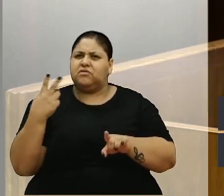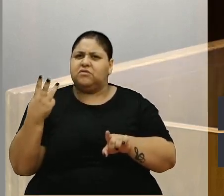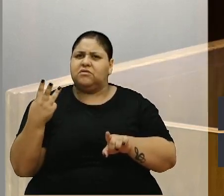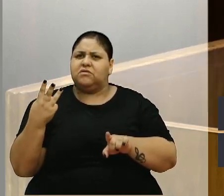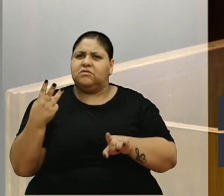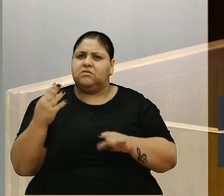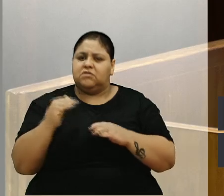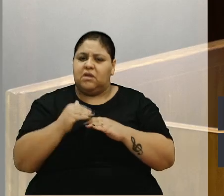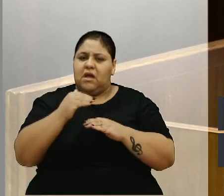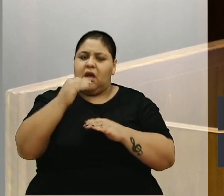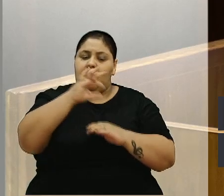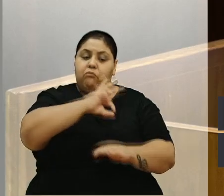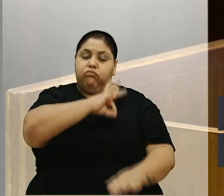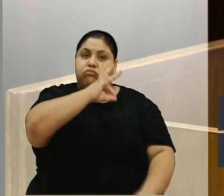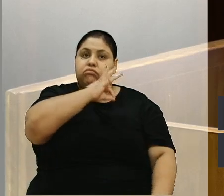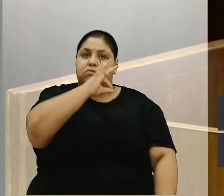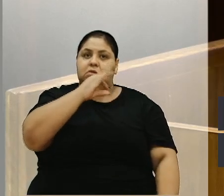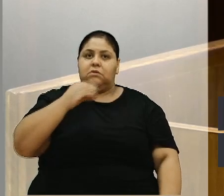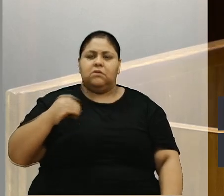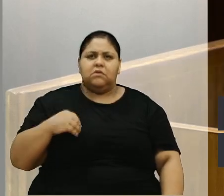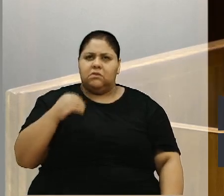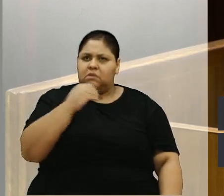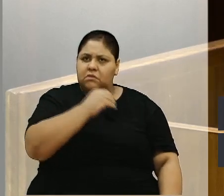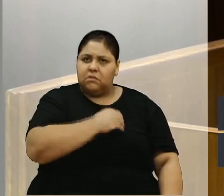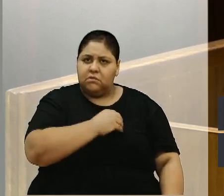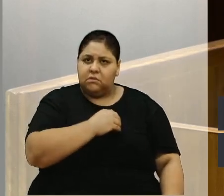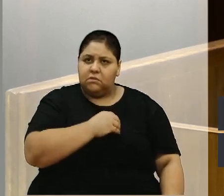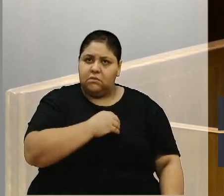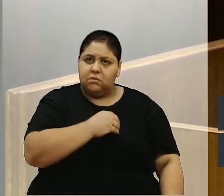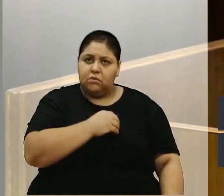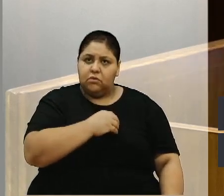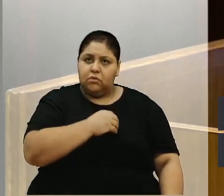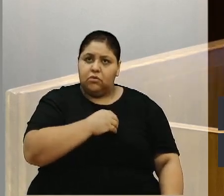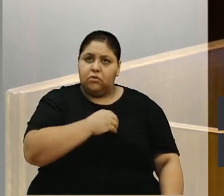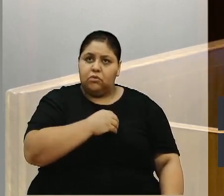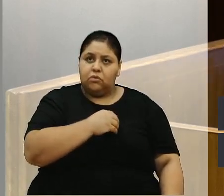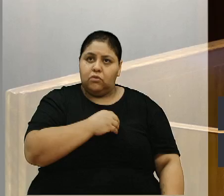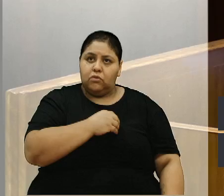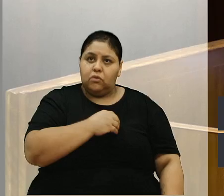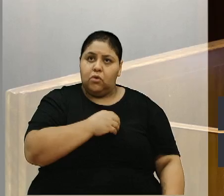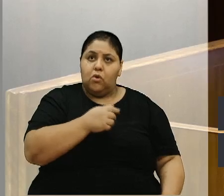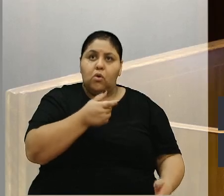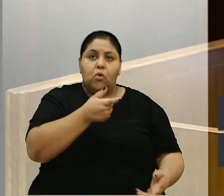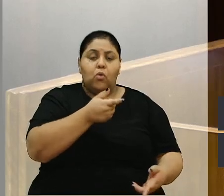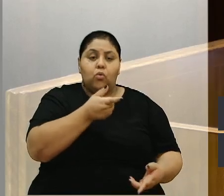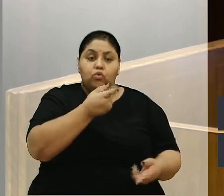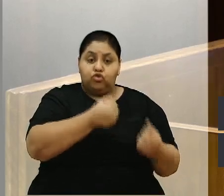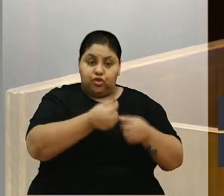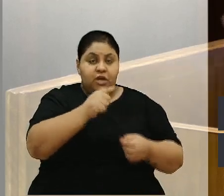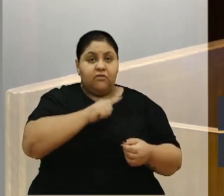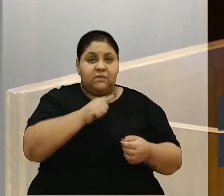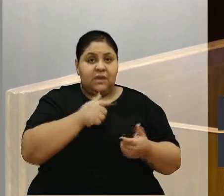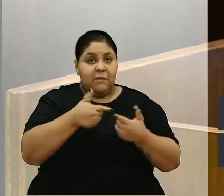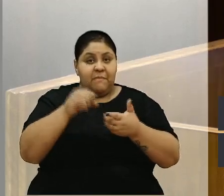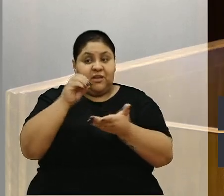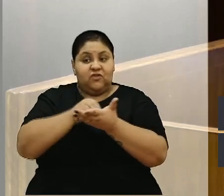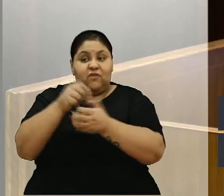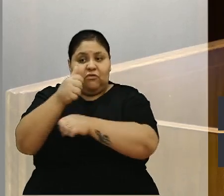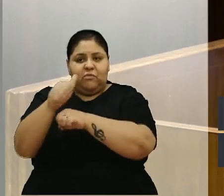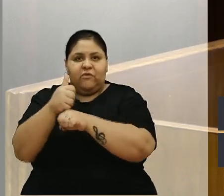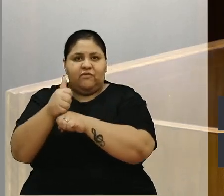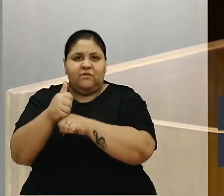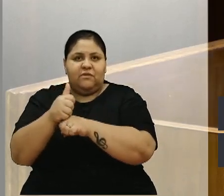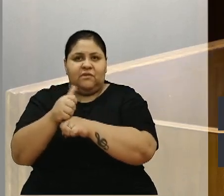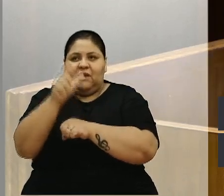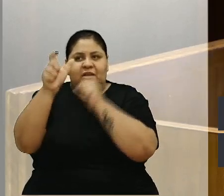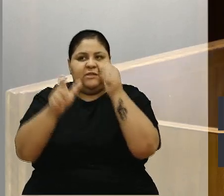aumentos de salário para os médicos. Então o dinheiro existe, só não tem o profissional. Ninguém quer nada de graça.